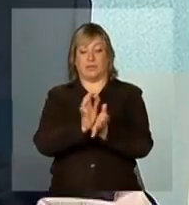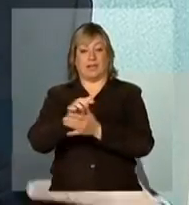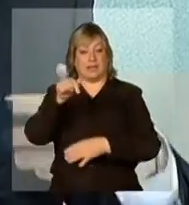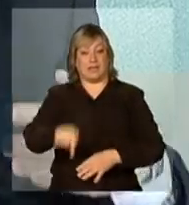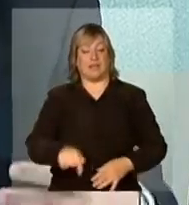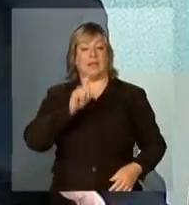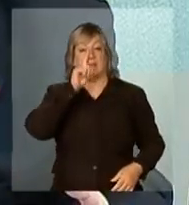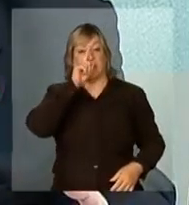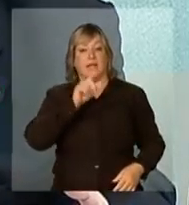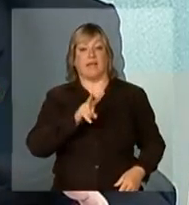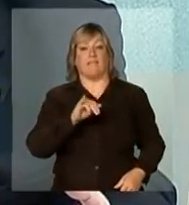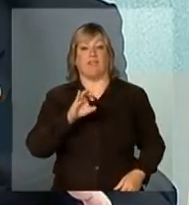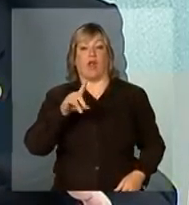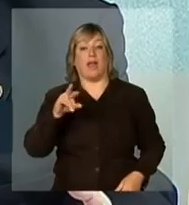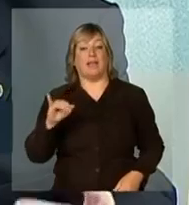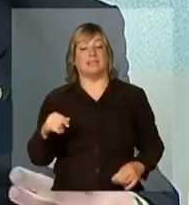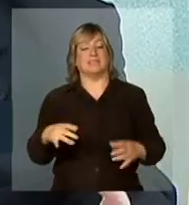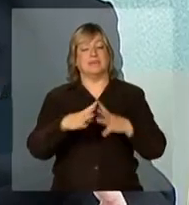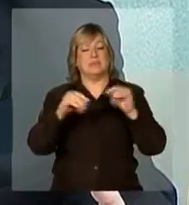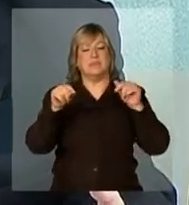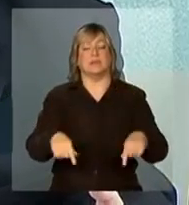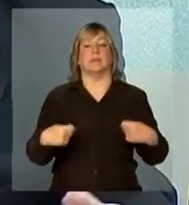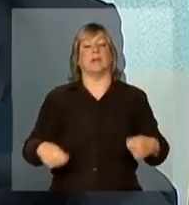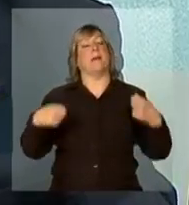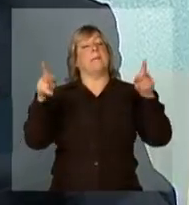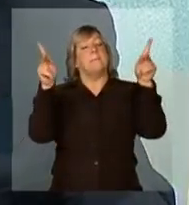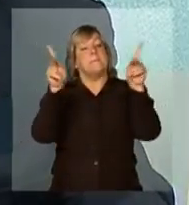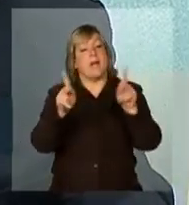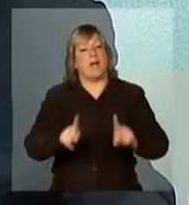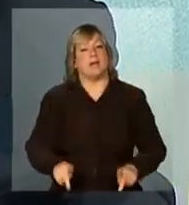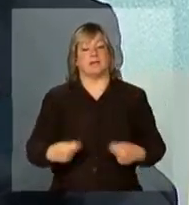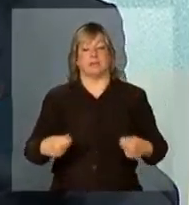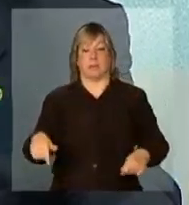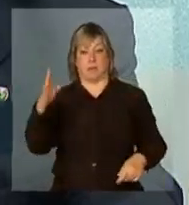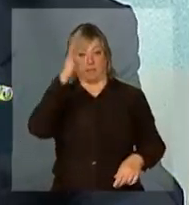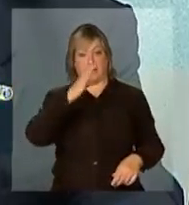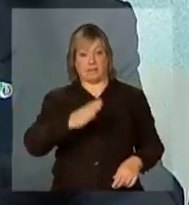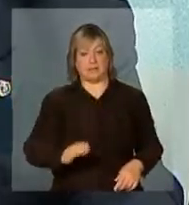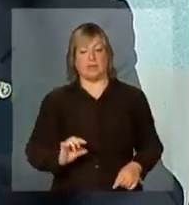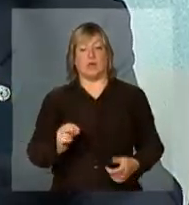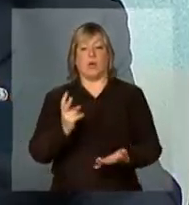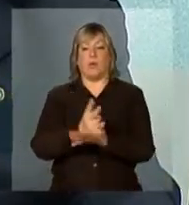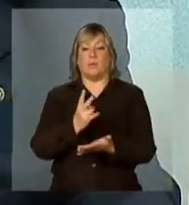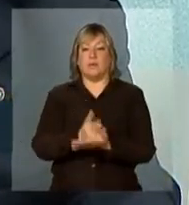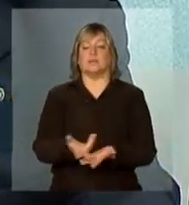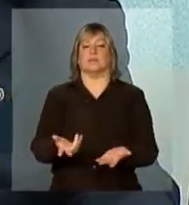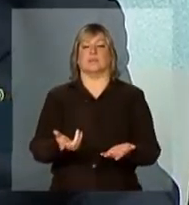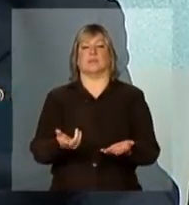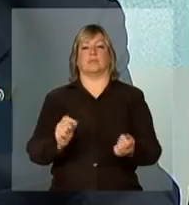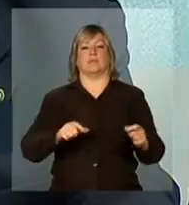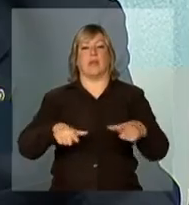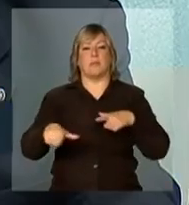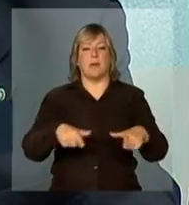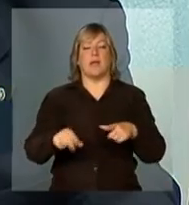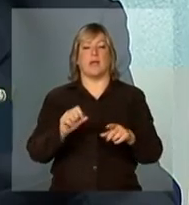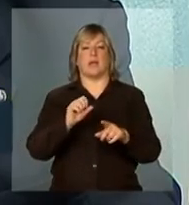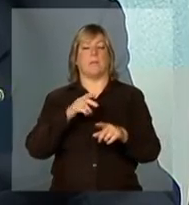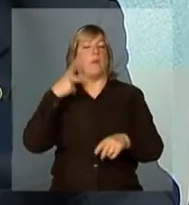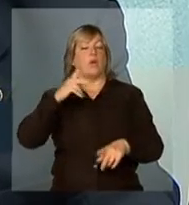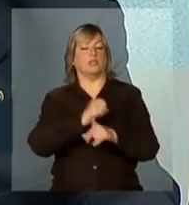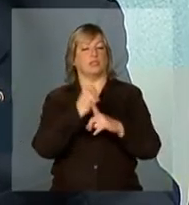no campo da cultura de pais, os mesmos resultados que Brasil tem mostrado em termos da política social.